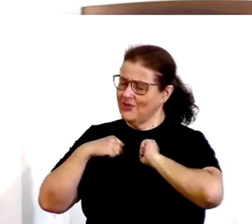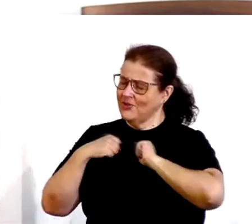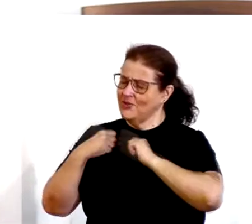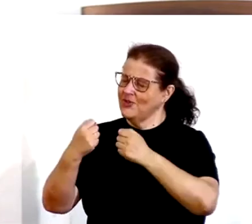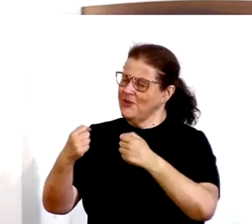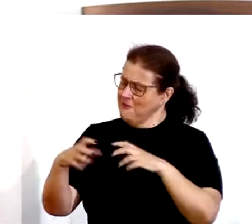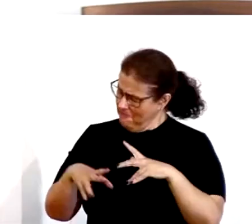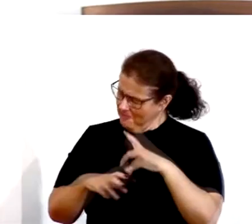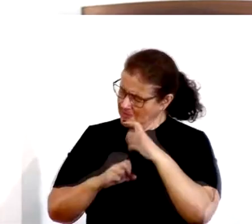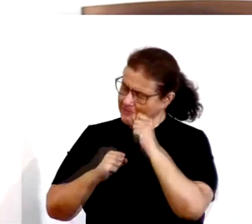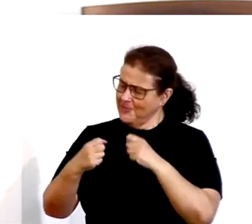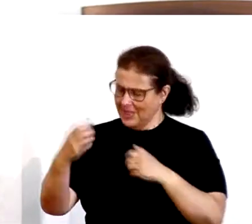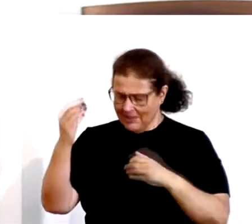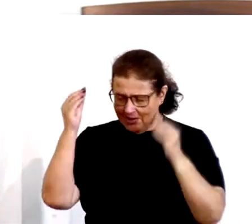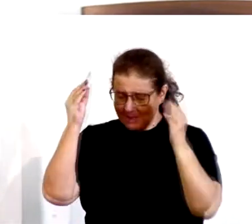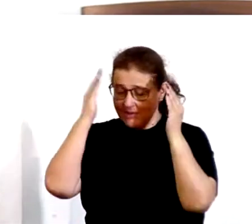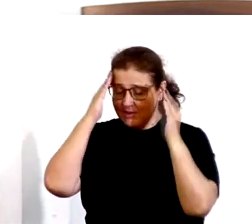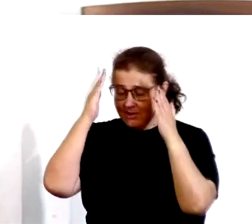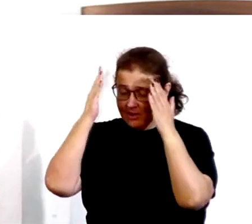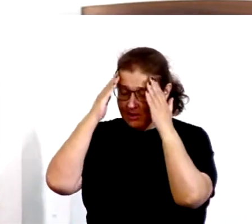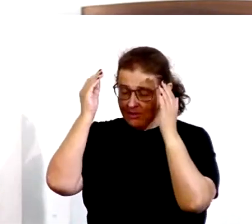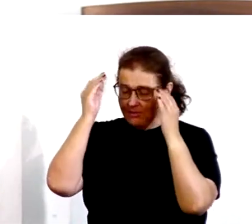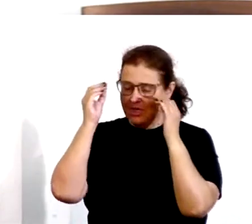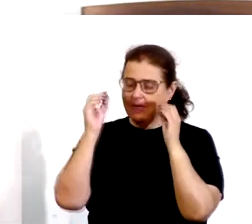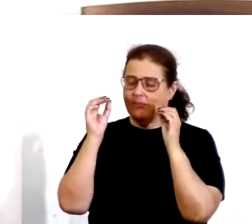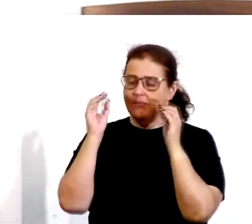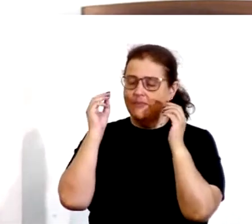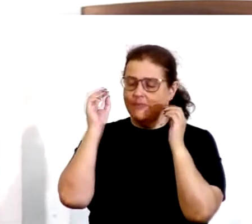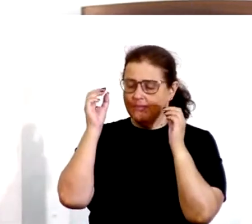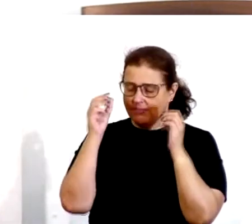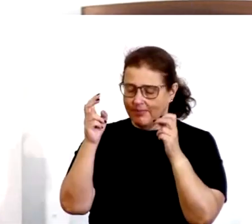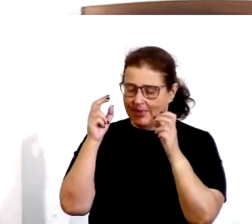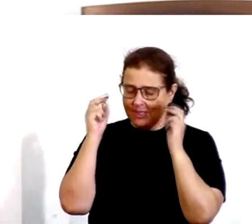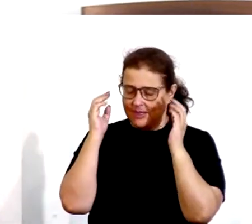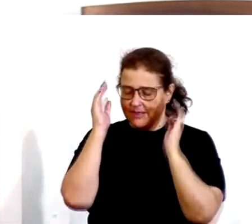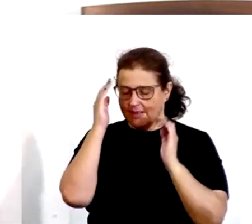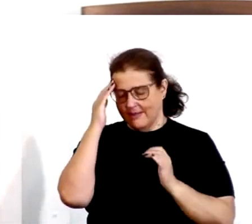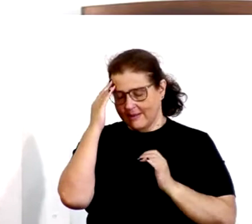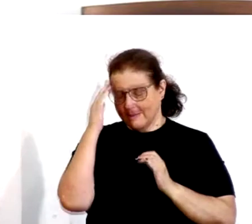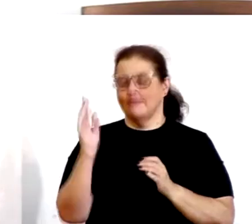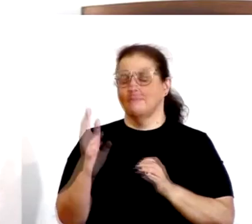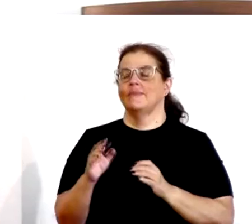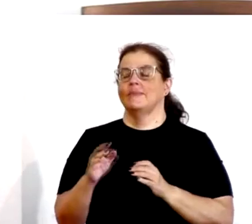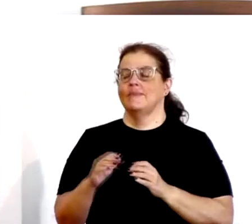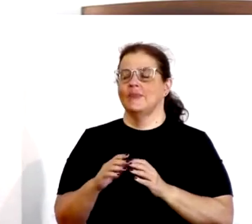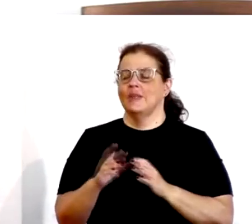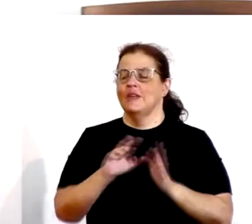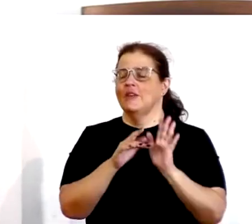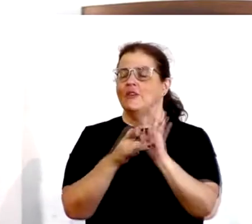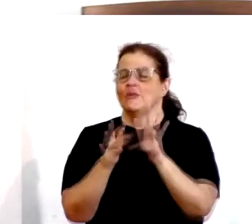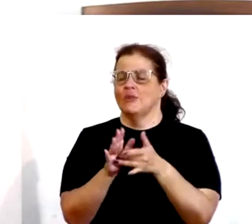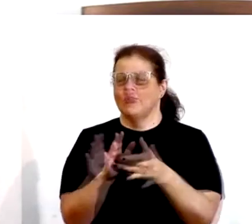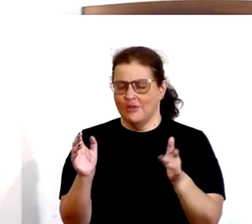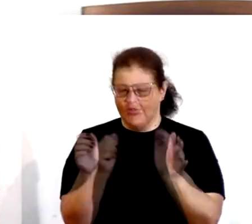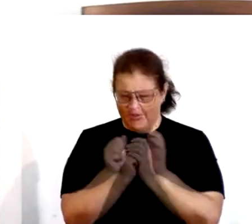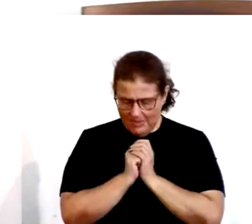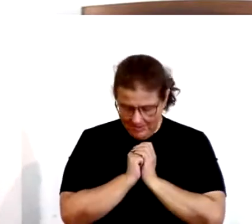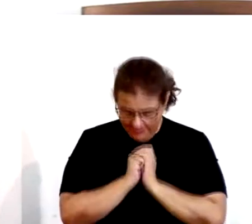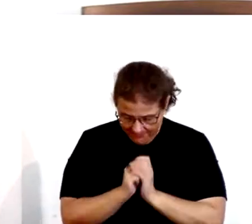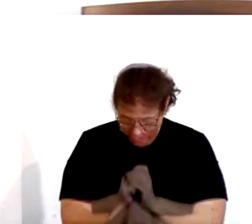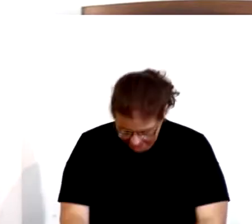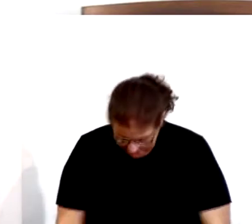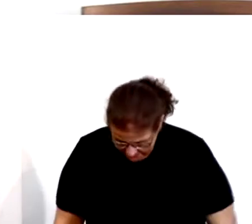servo na ministração da mesma, para que saiamos daqui edificados pelo teu Santo Espírito. É o que nós te pedimos, em nome de Jesus.